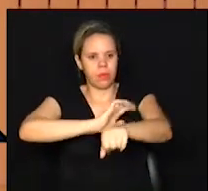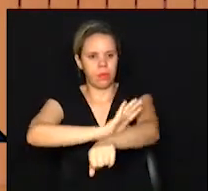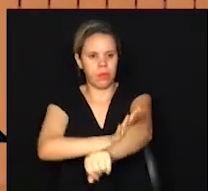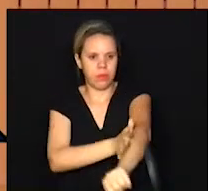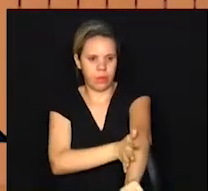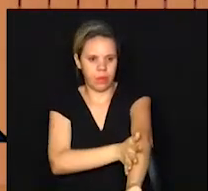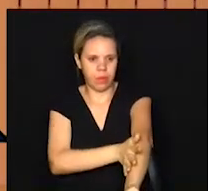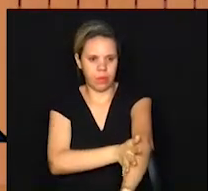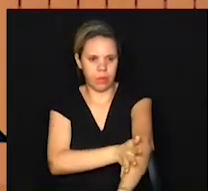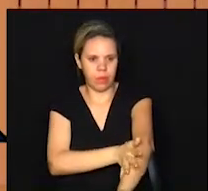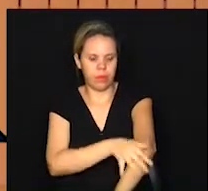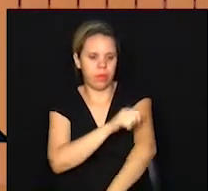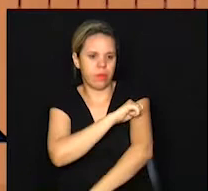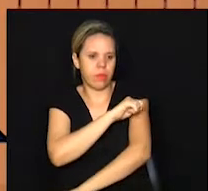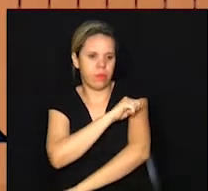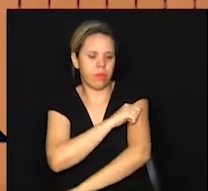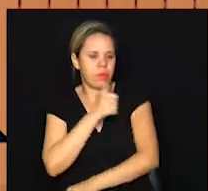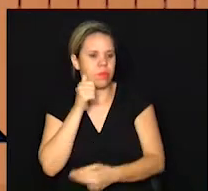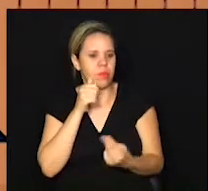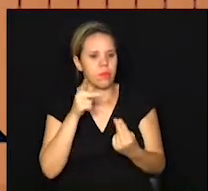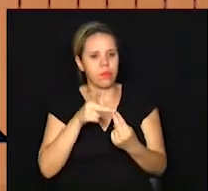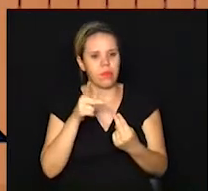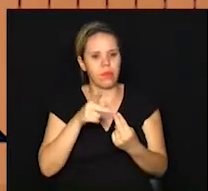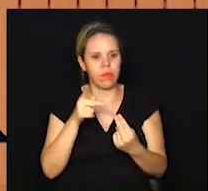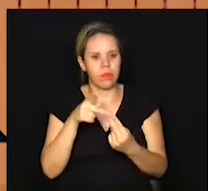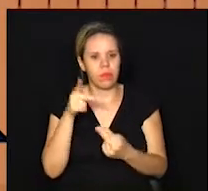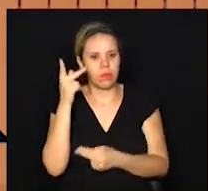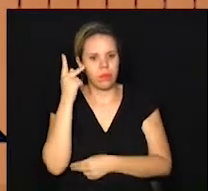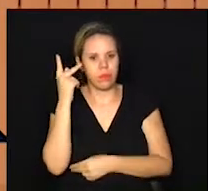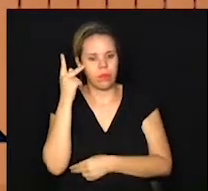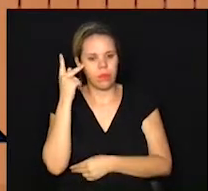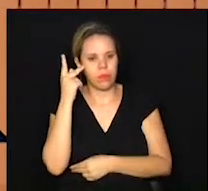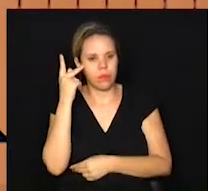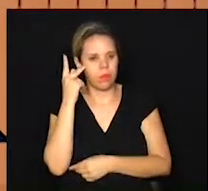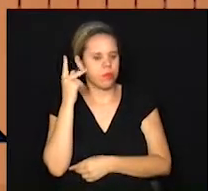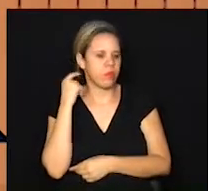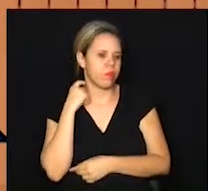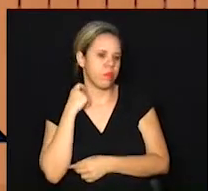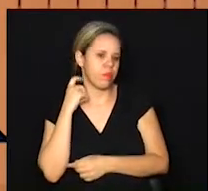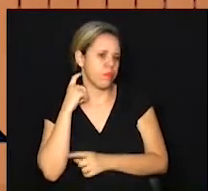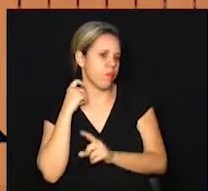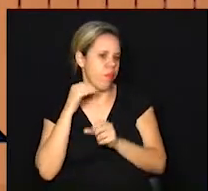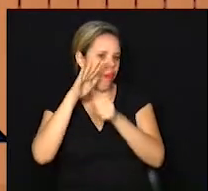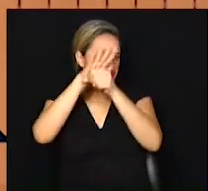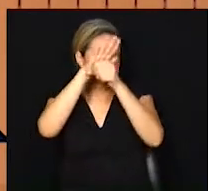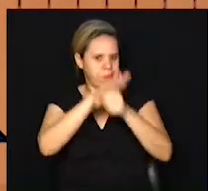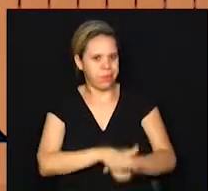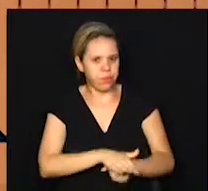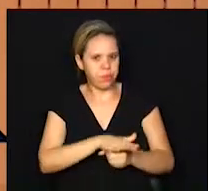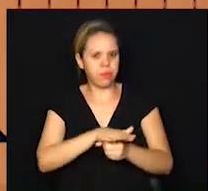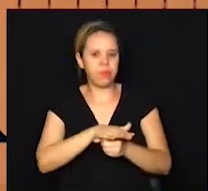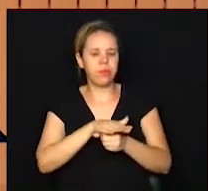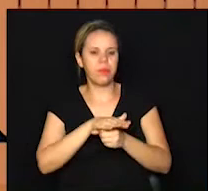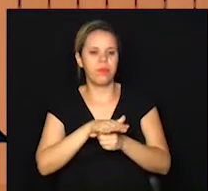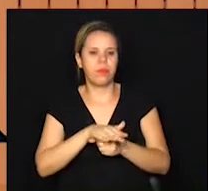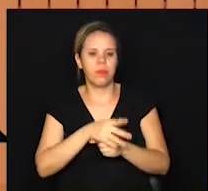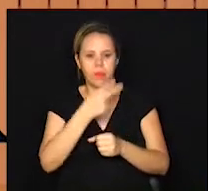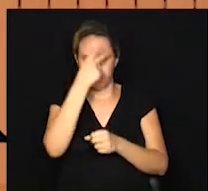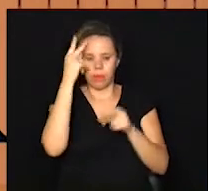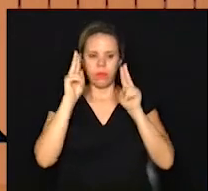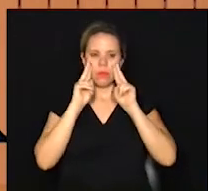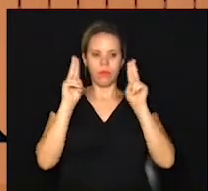uma aluna da Unip São Paulo, ter sido vítima de racismo, né, as suas